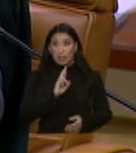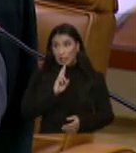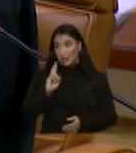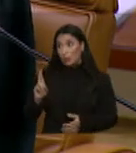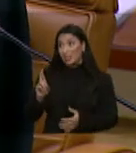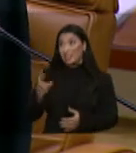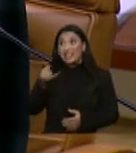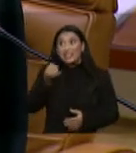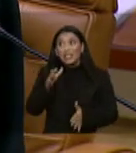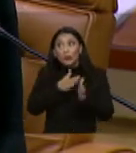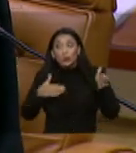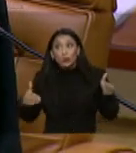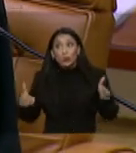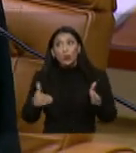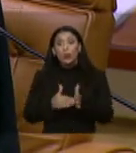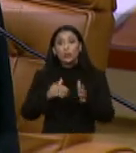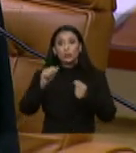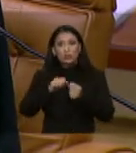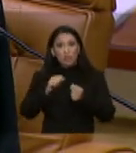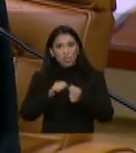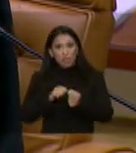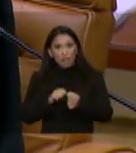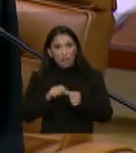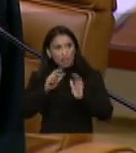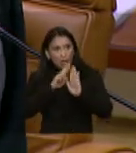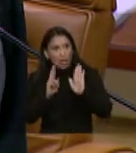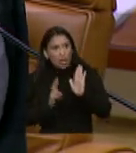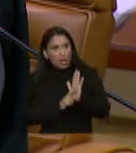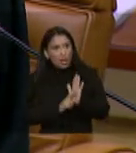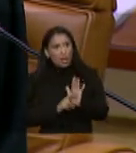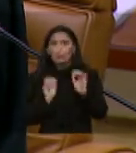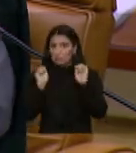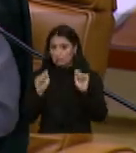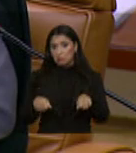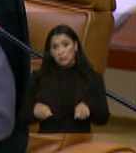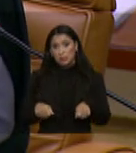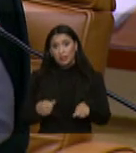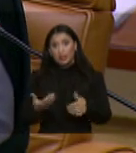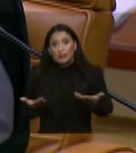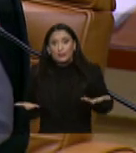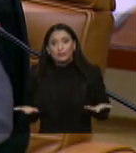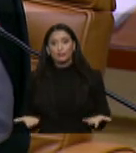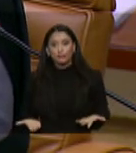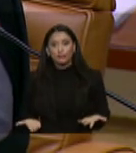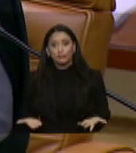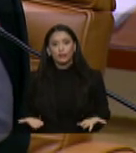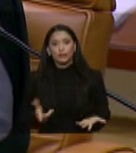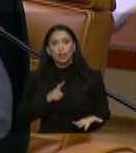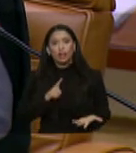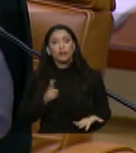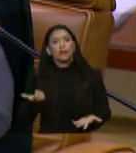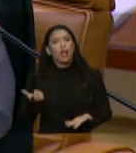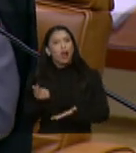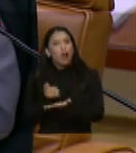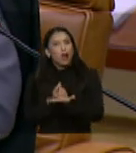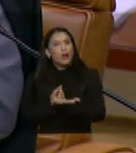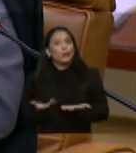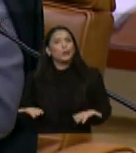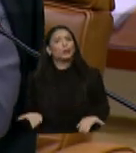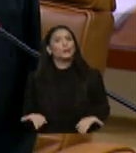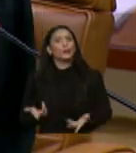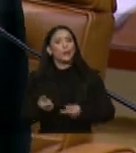Veja onde cheguem infelizmente é hipocrisia derivada da do crime econômico se